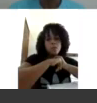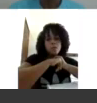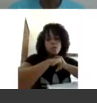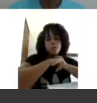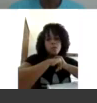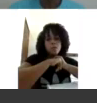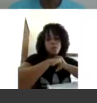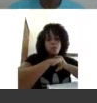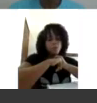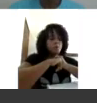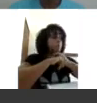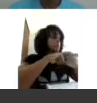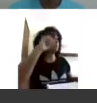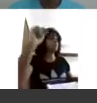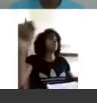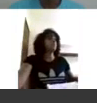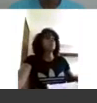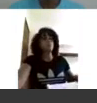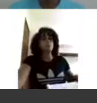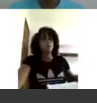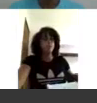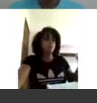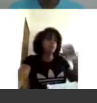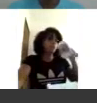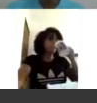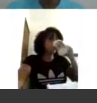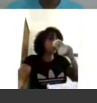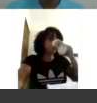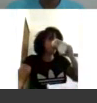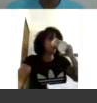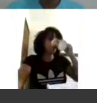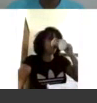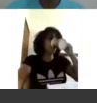de sistematizar periodicamente. Pode passar, por favor.